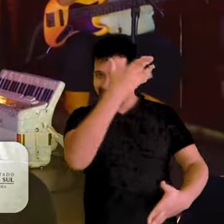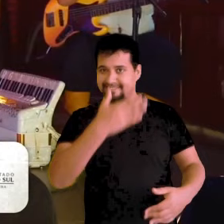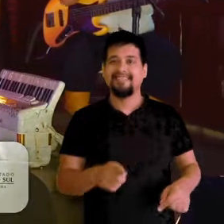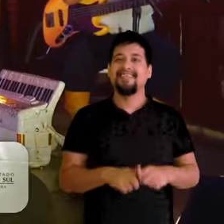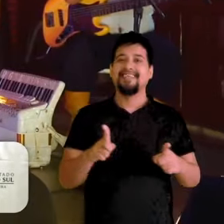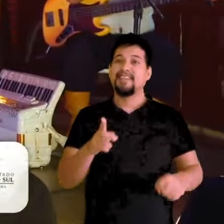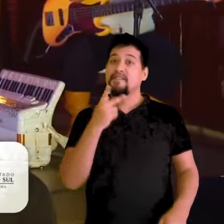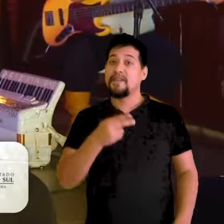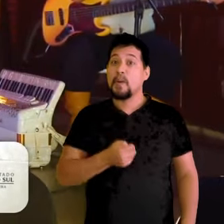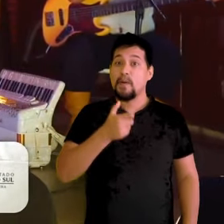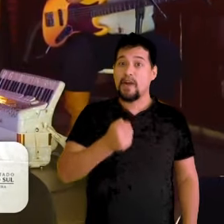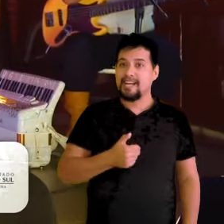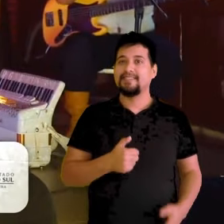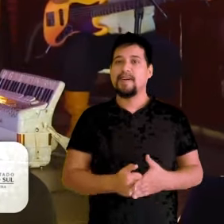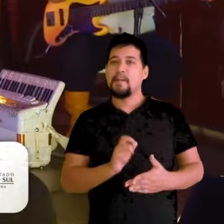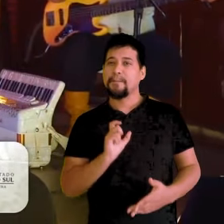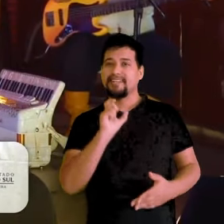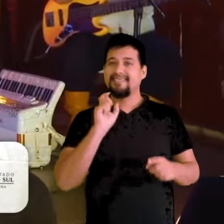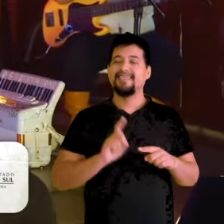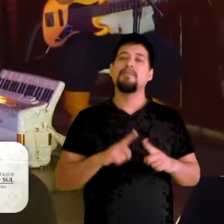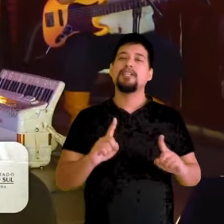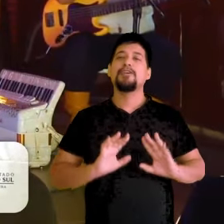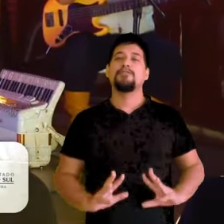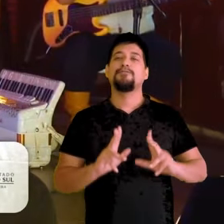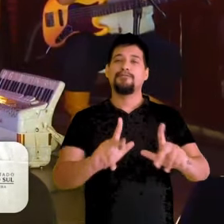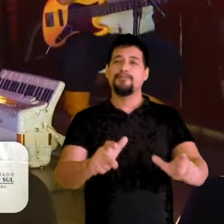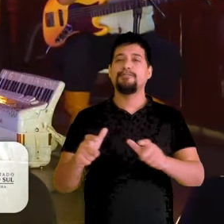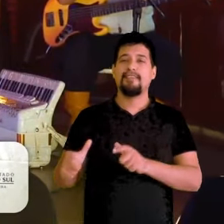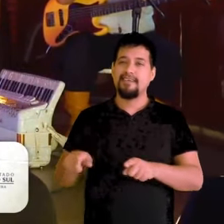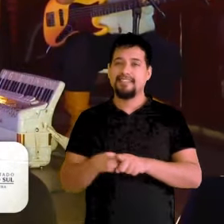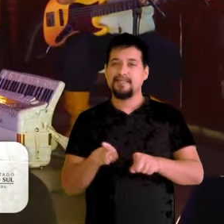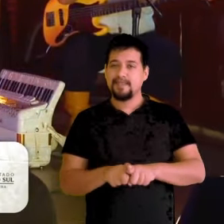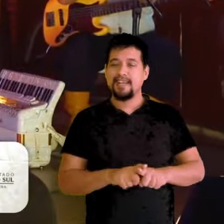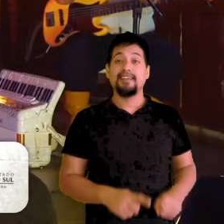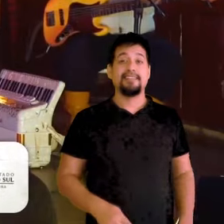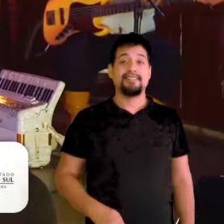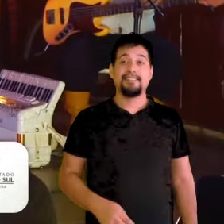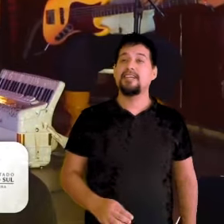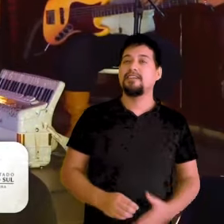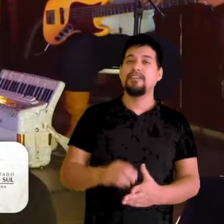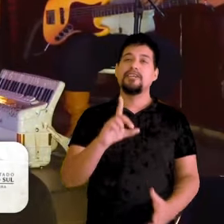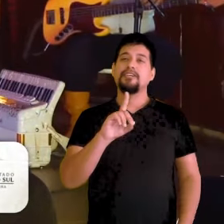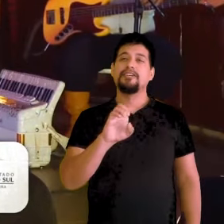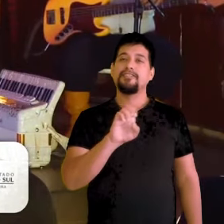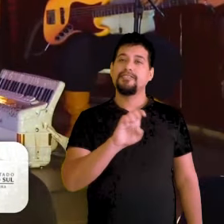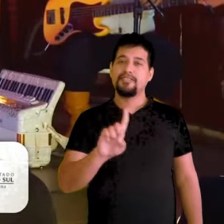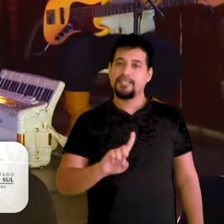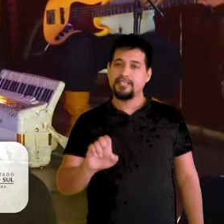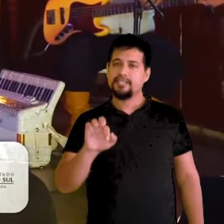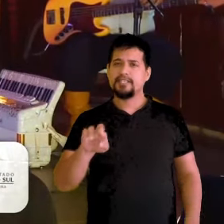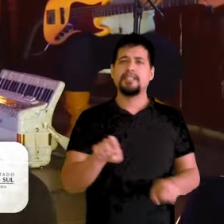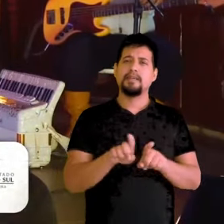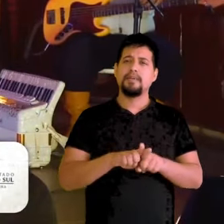Enfim, não saiu não ainda, fala, mas... Não fala. Mas está em todas as plataformas. É isso aí. Deezer,